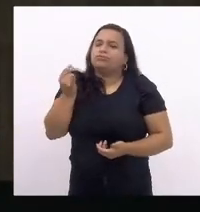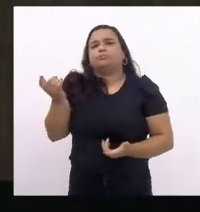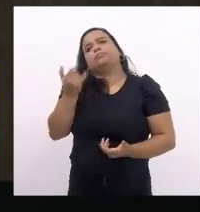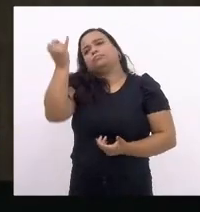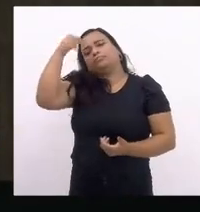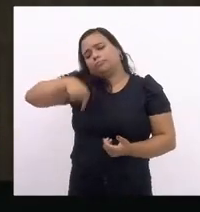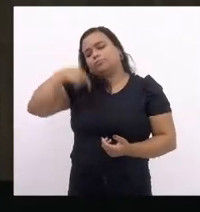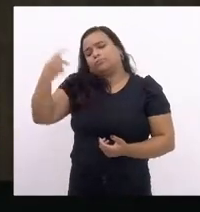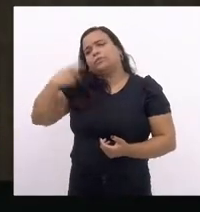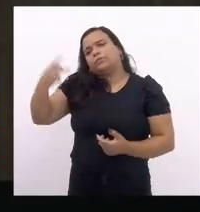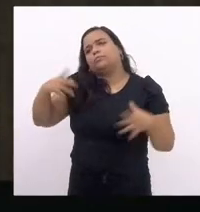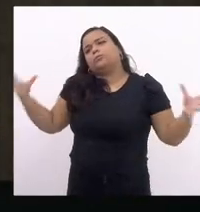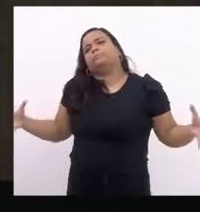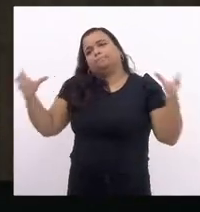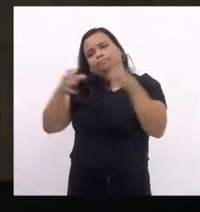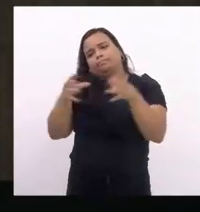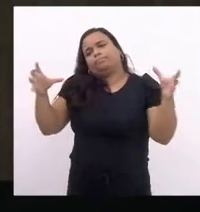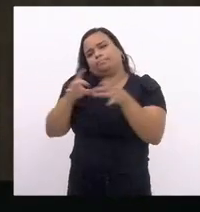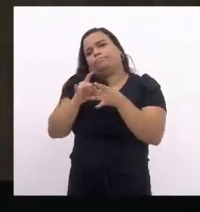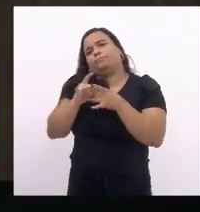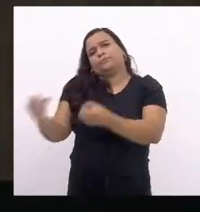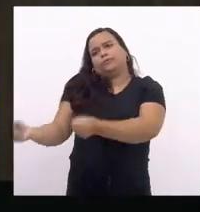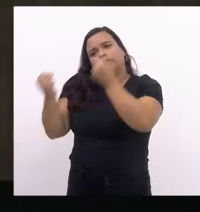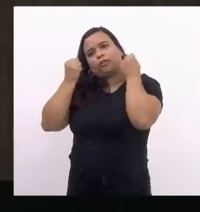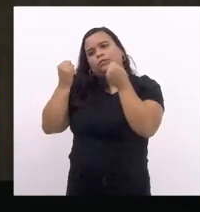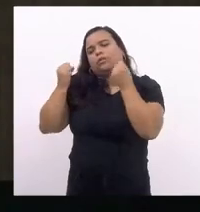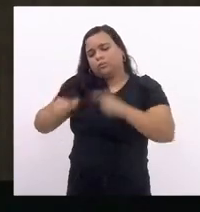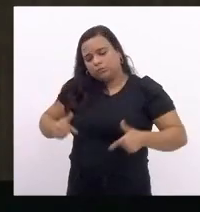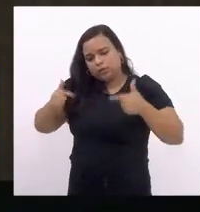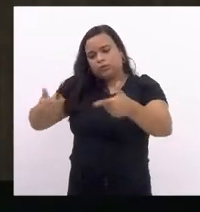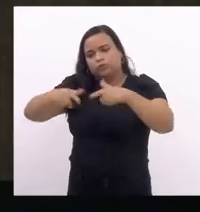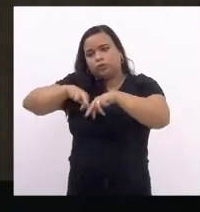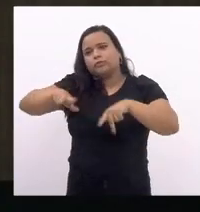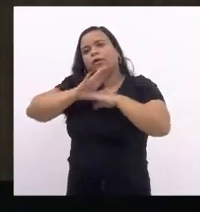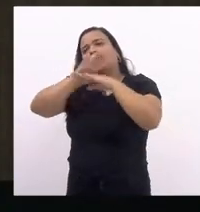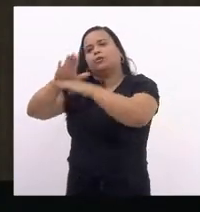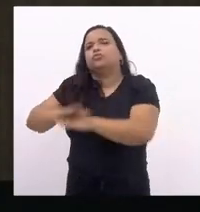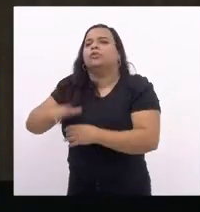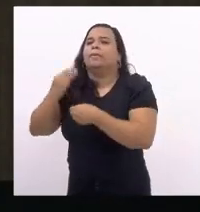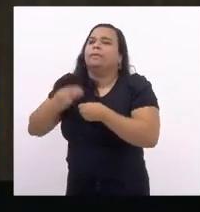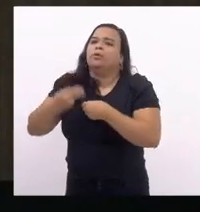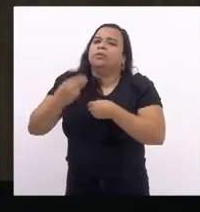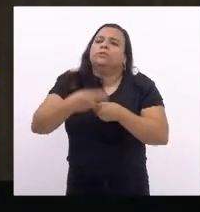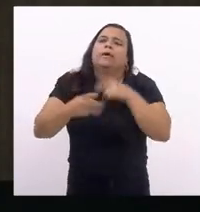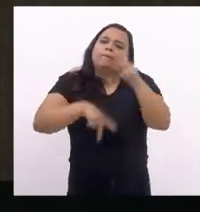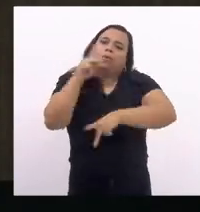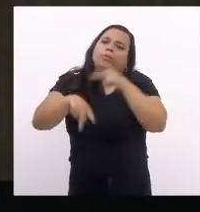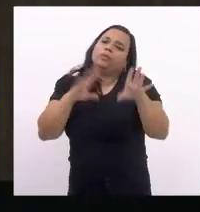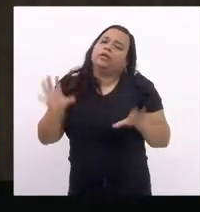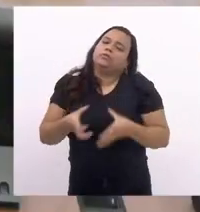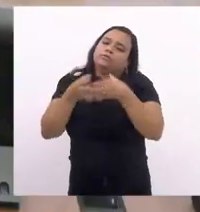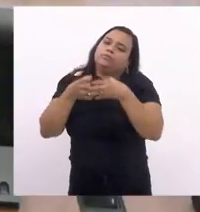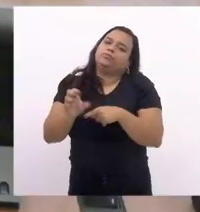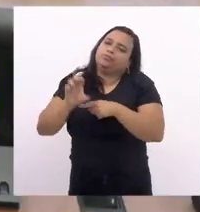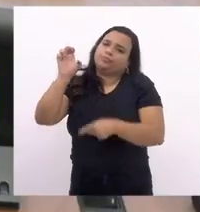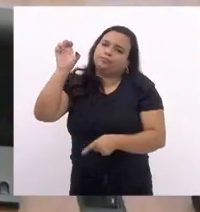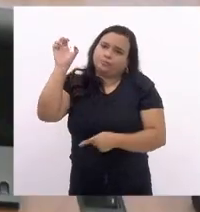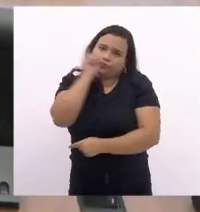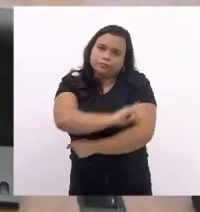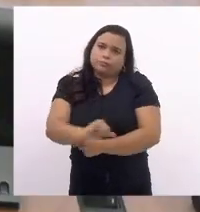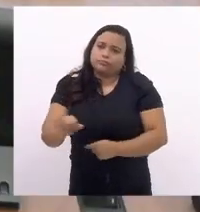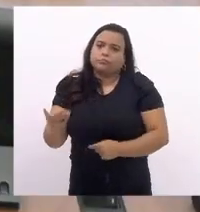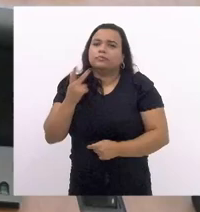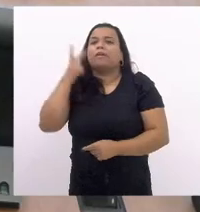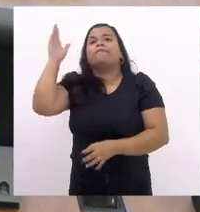Parlamento nesse momento para fortalecer essas medidas que vão ajudar os municípios e a população do Estado do Rio de Janeiro. Para declarar o voto,